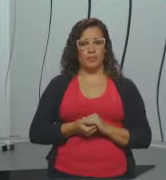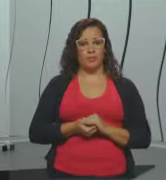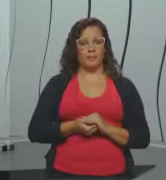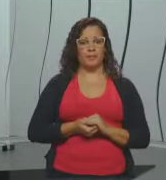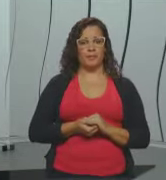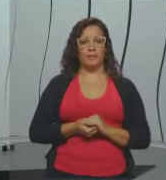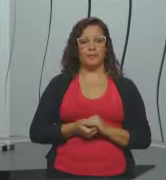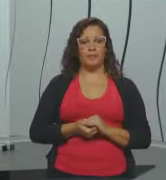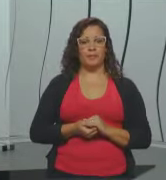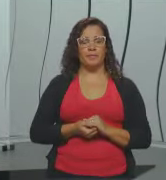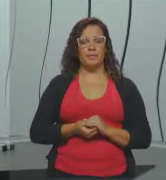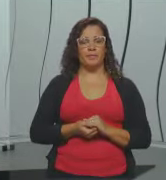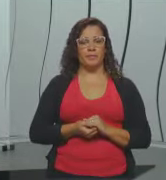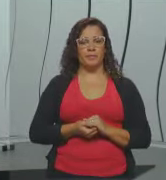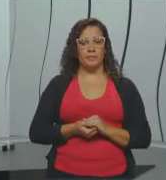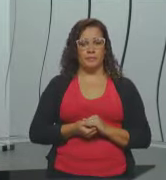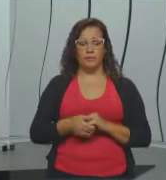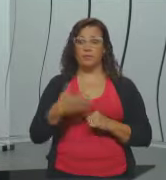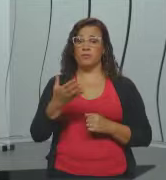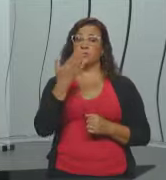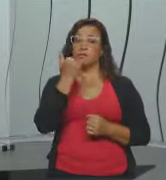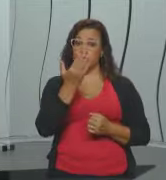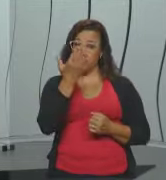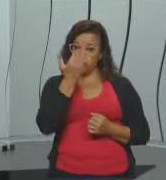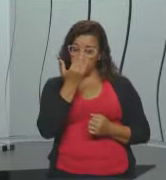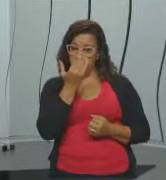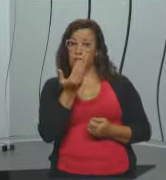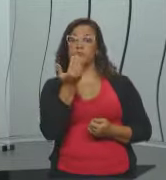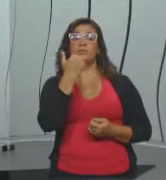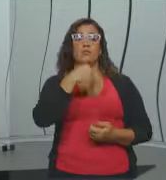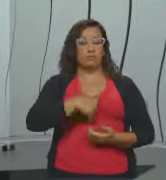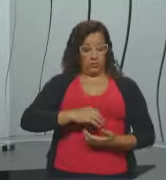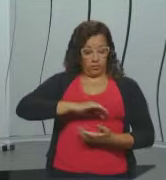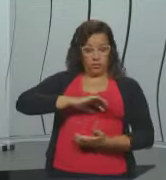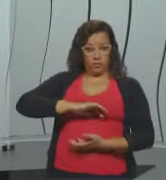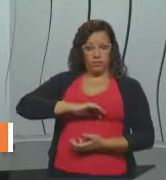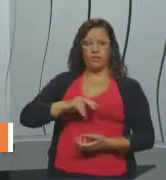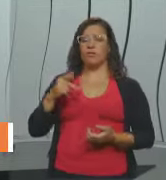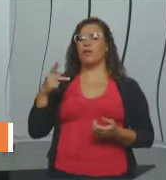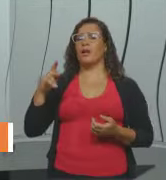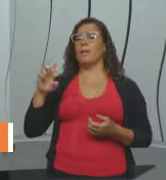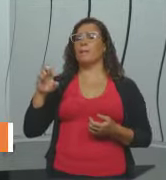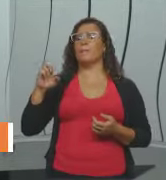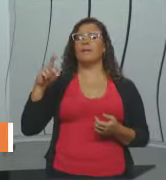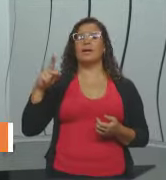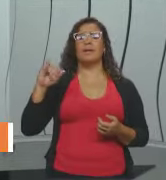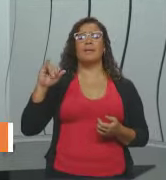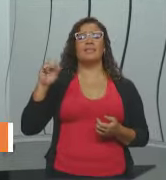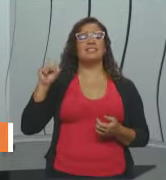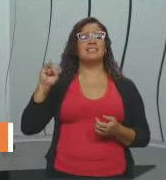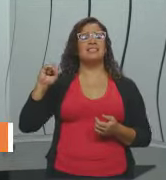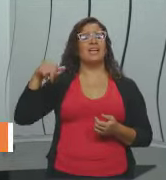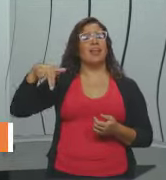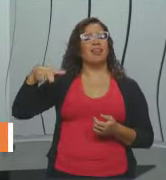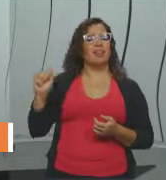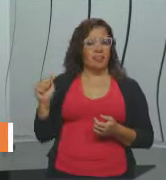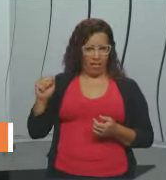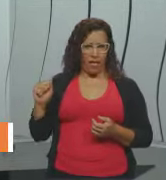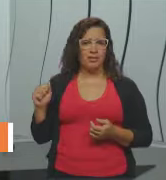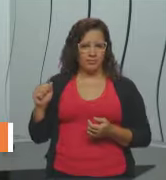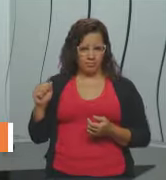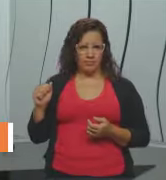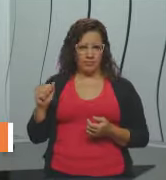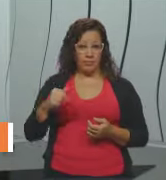Outras enzimas passam a funcionar bem no estômago. Vou dar destaque aqui para a pepsina. A pepsina ela é ativa